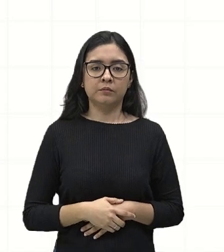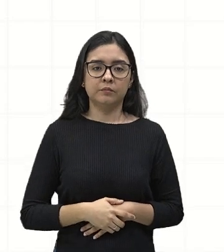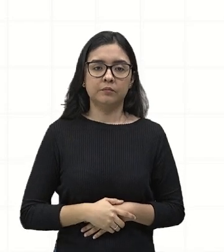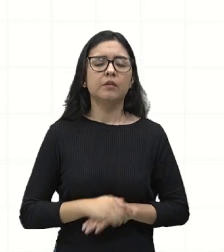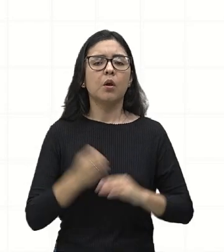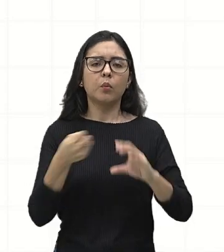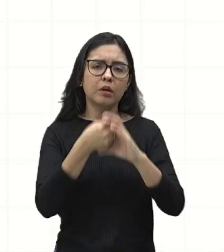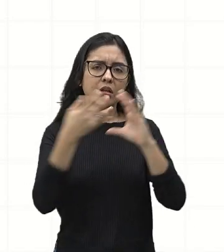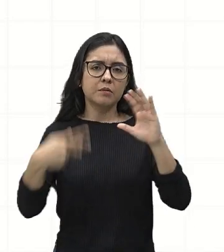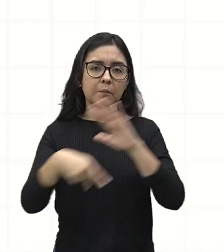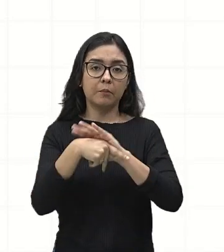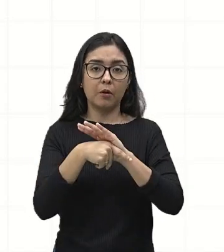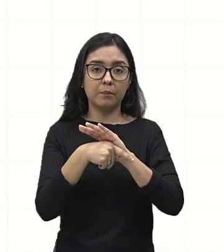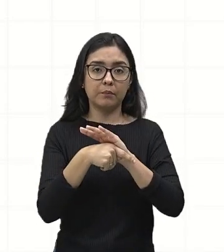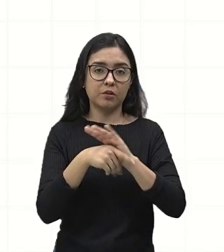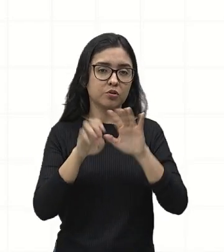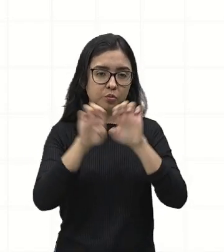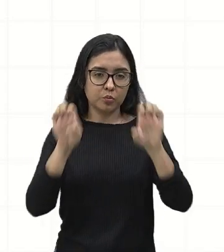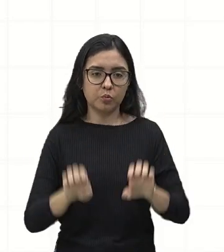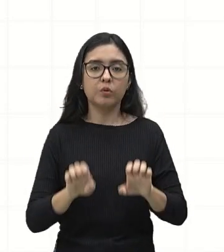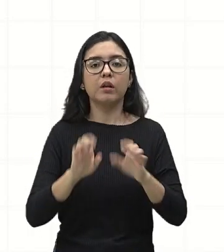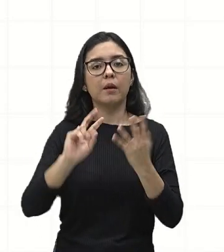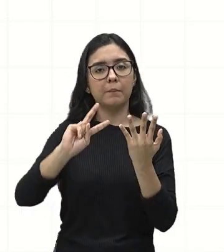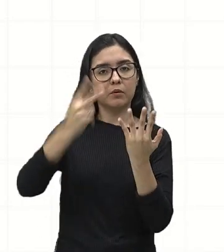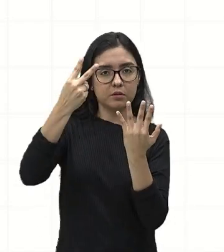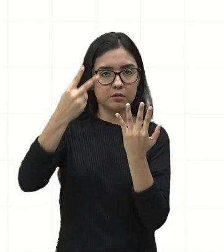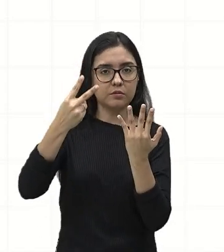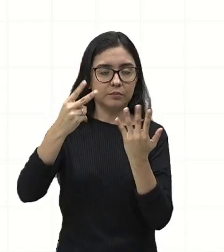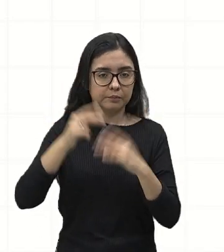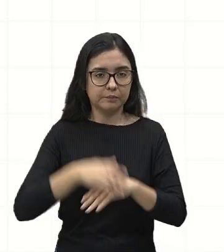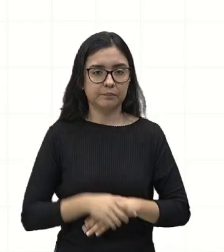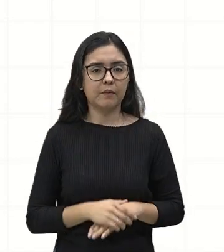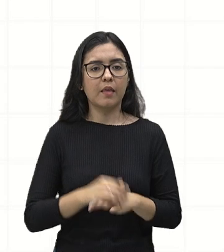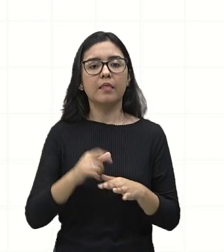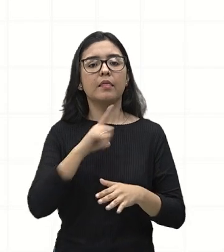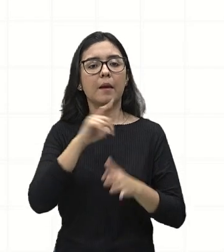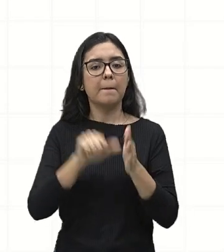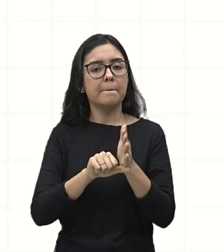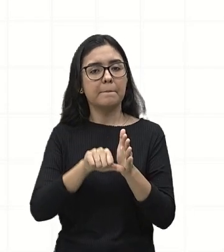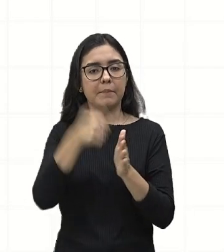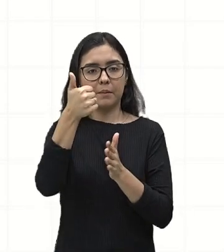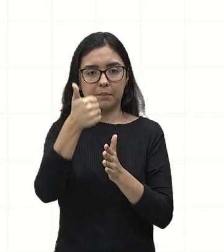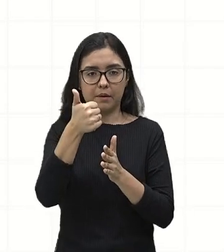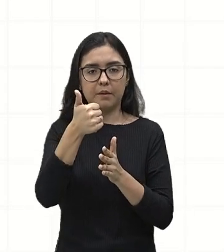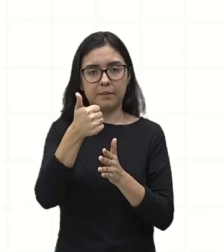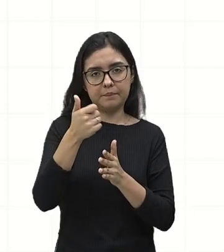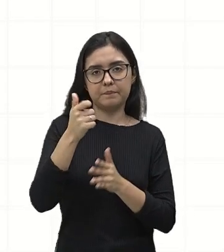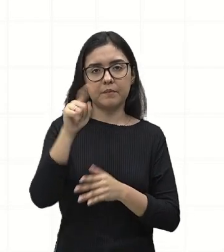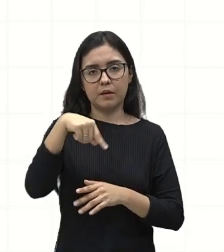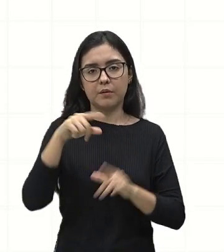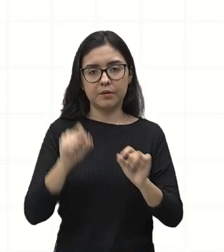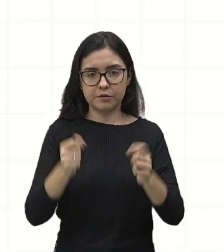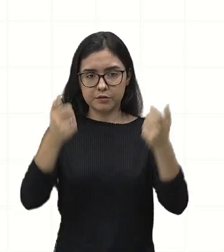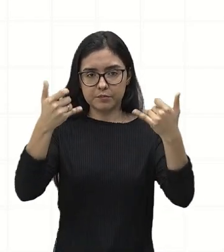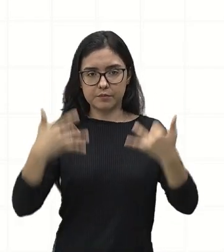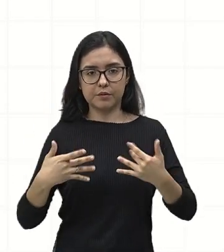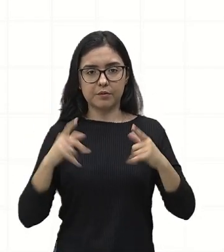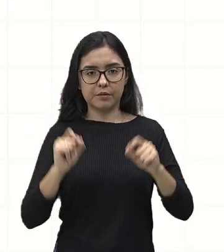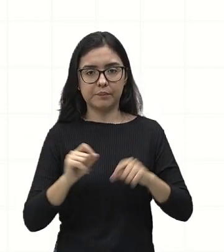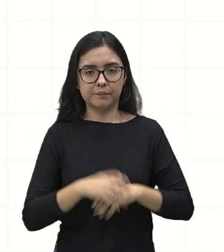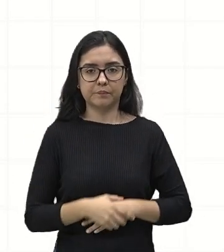da potenciação, tá? Então, nós temos aí a primeira propriedade, diz o seguinte: